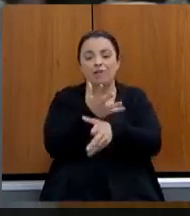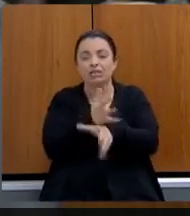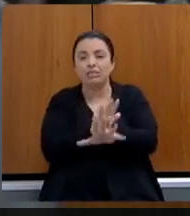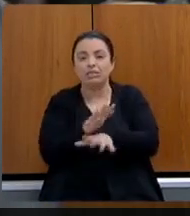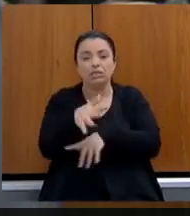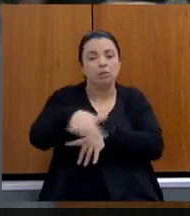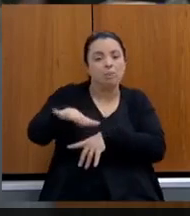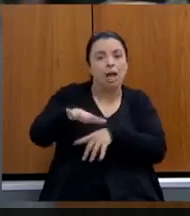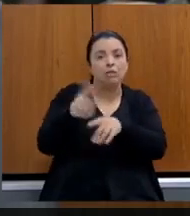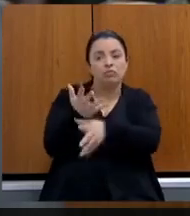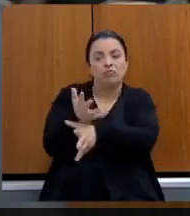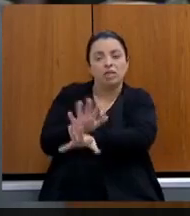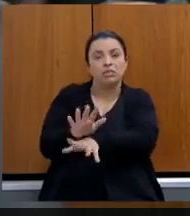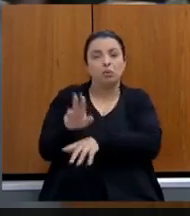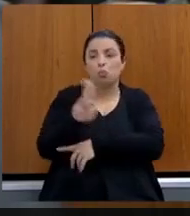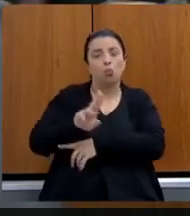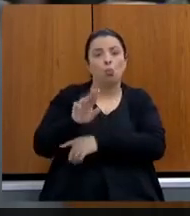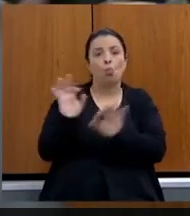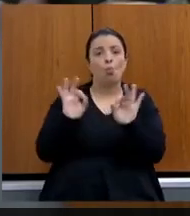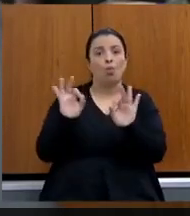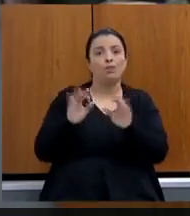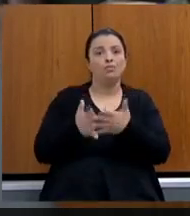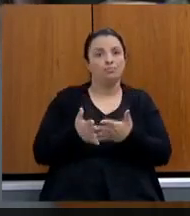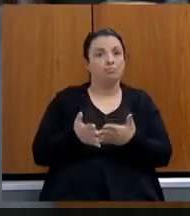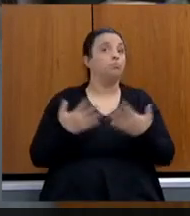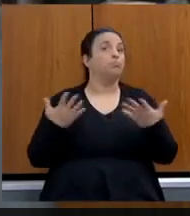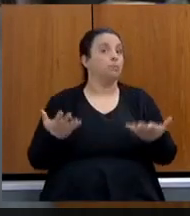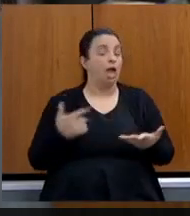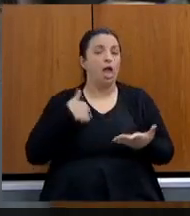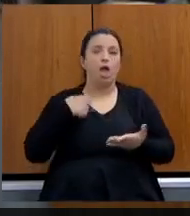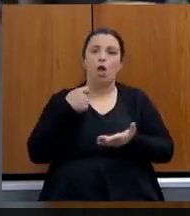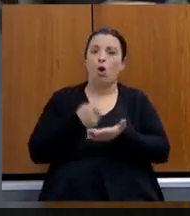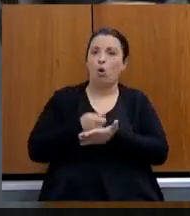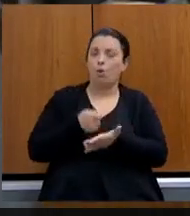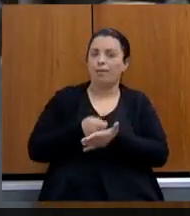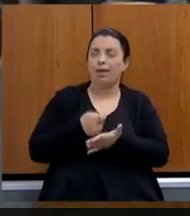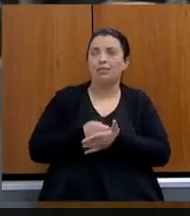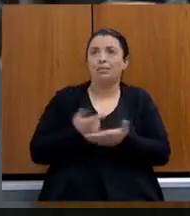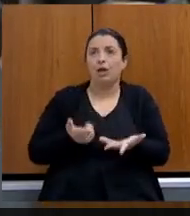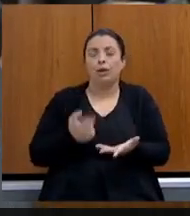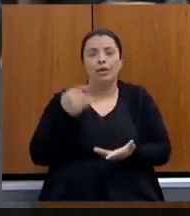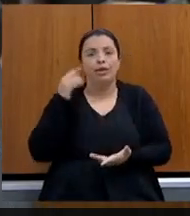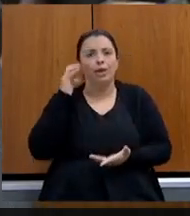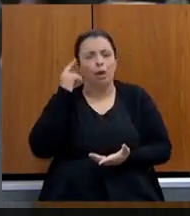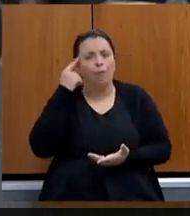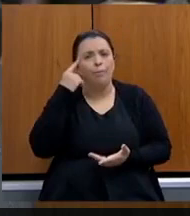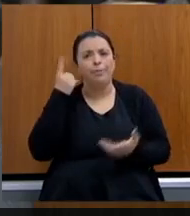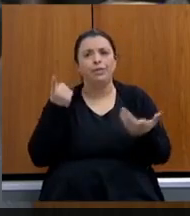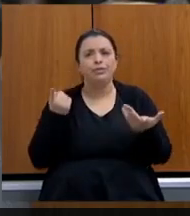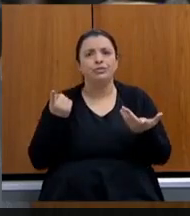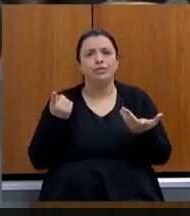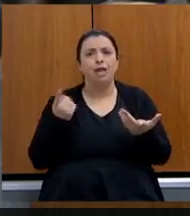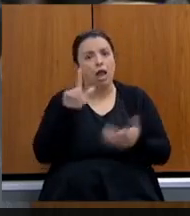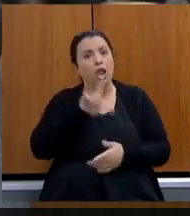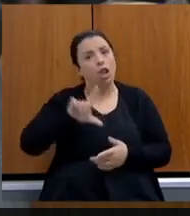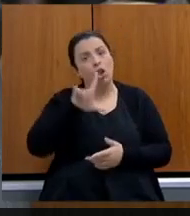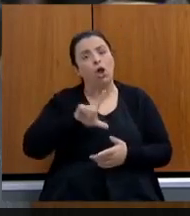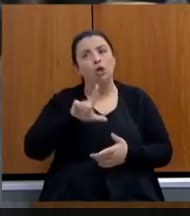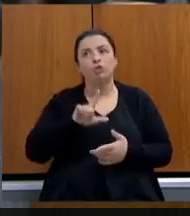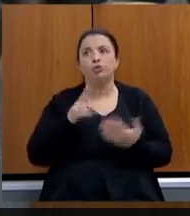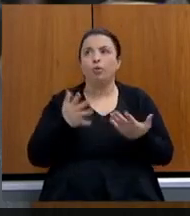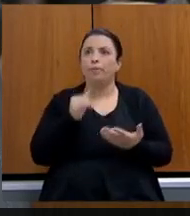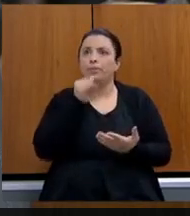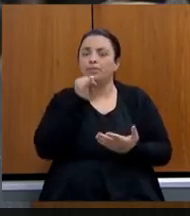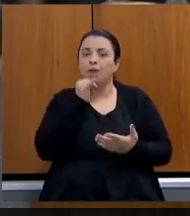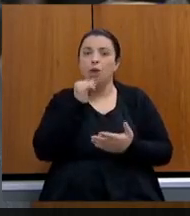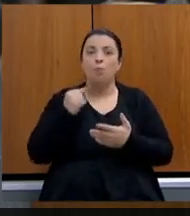vazio Sem utilização né então eu tenho obrigação e acho que não cabe é obviamente todo o processo